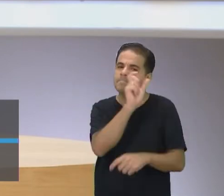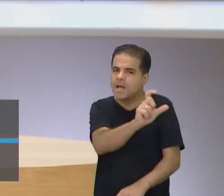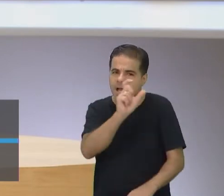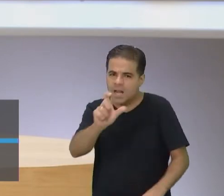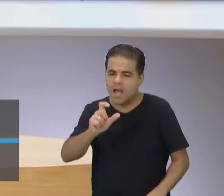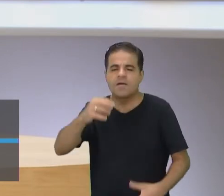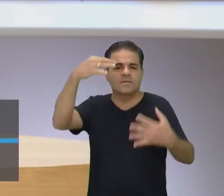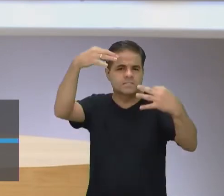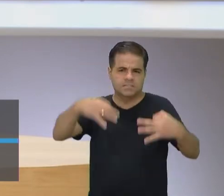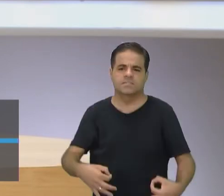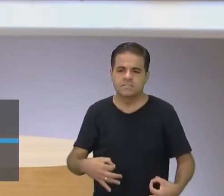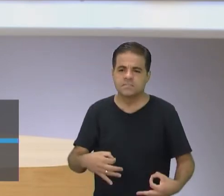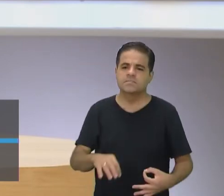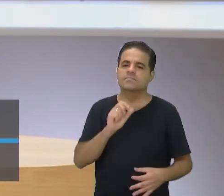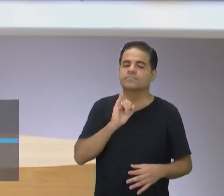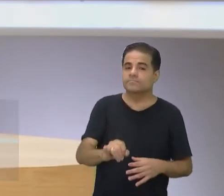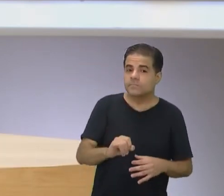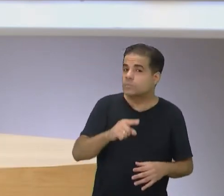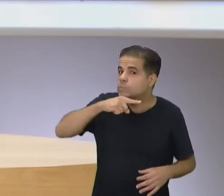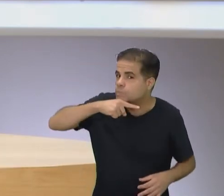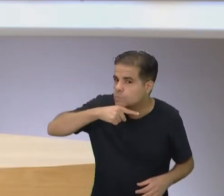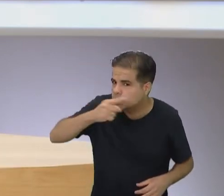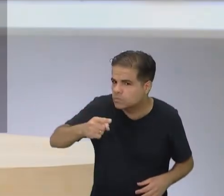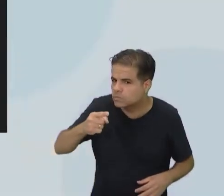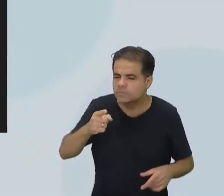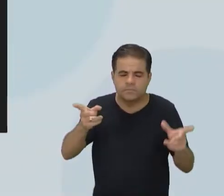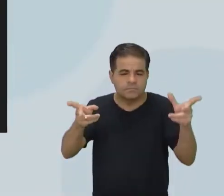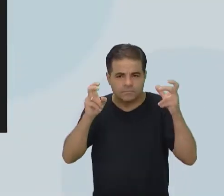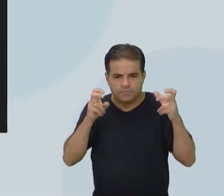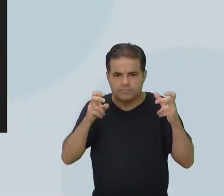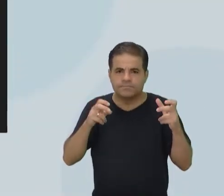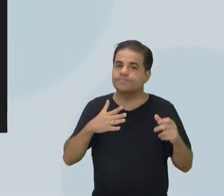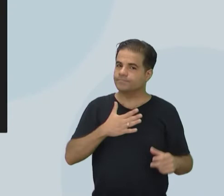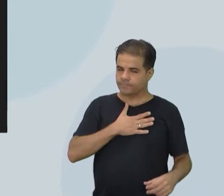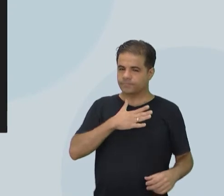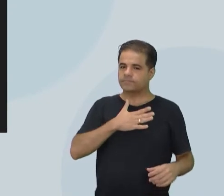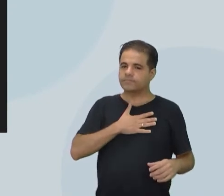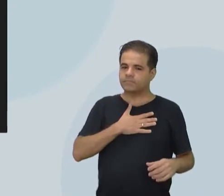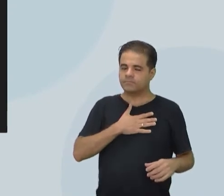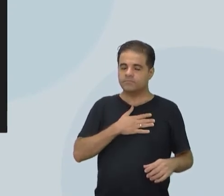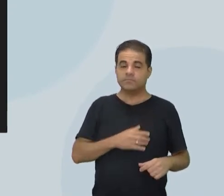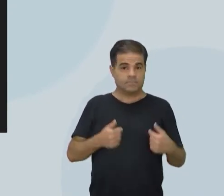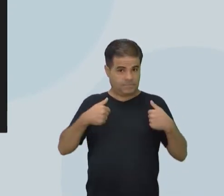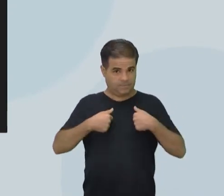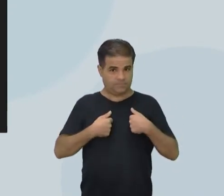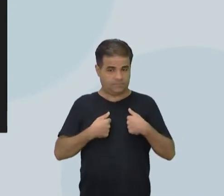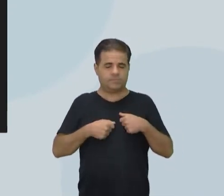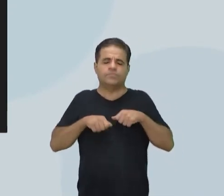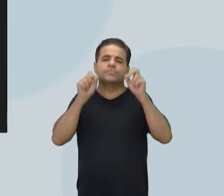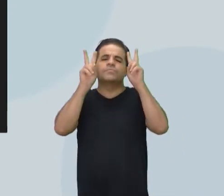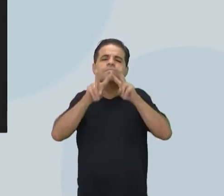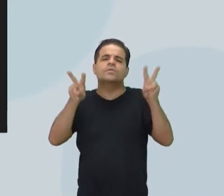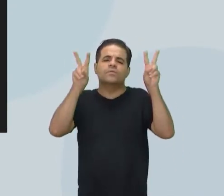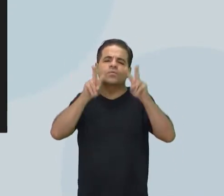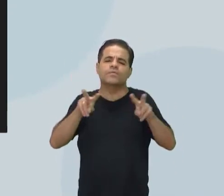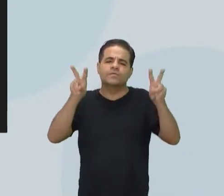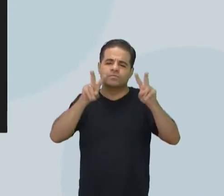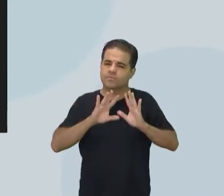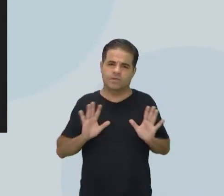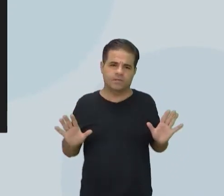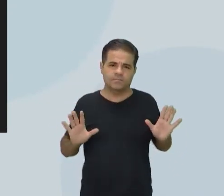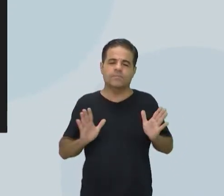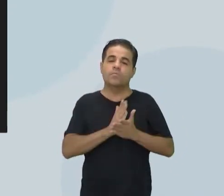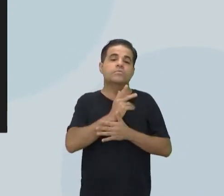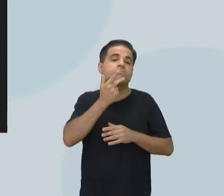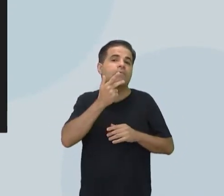muito assertiva. Se você não conseguiu ainda perceber, para mim, eu sou muito visual às vezes, não sei, dizem que eu sou